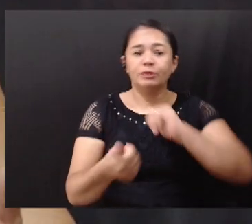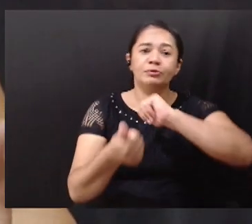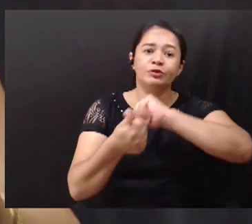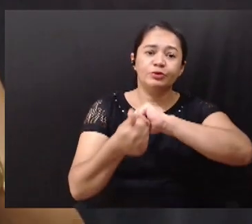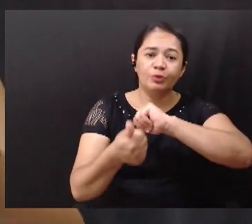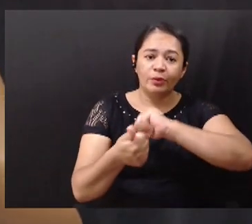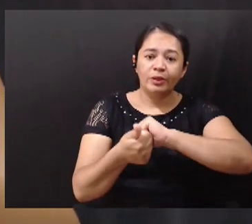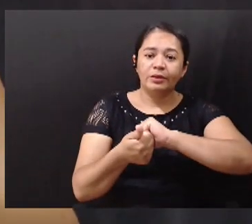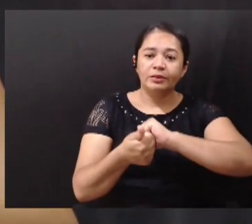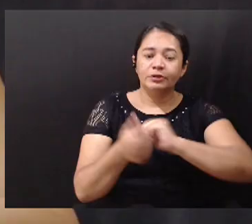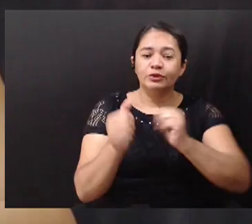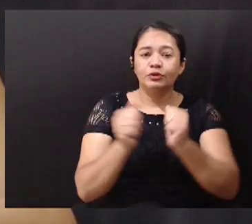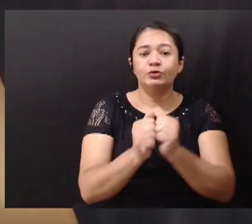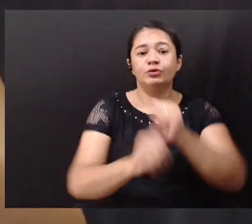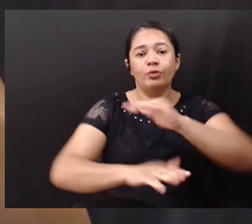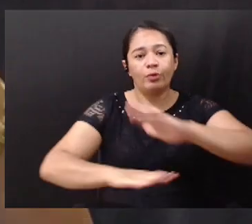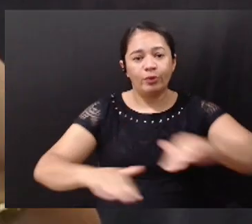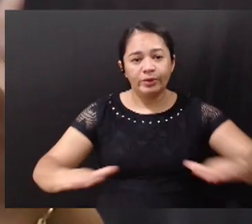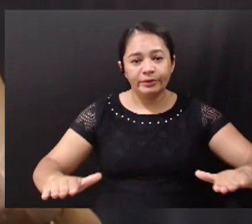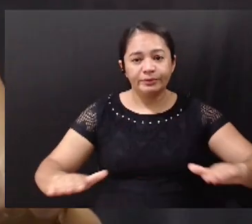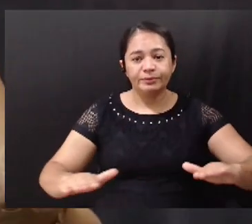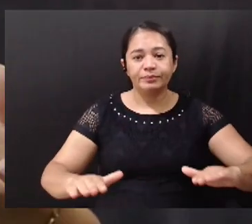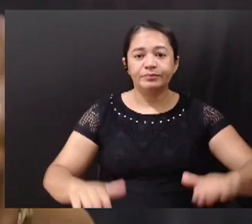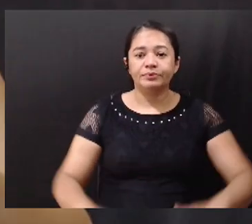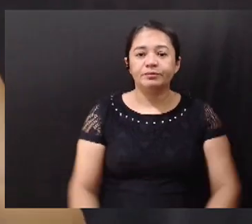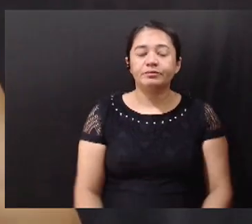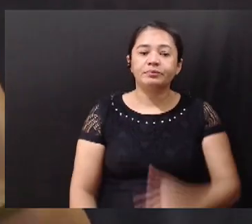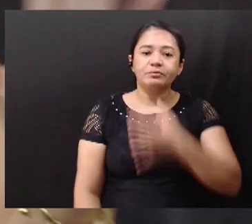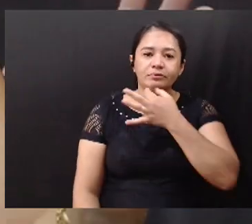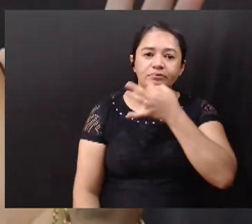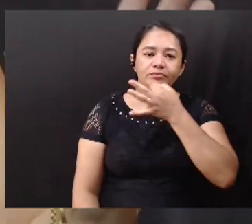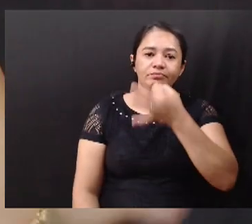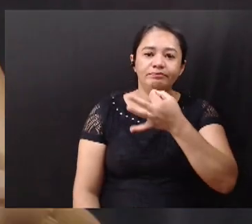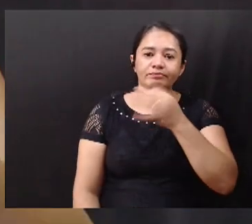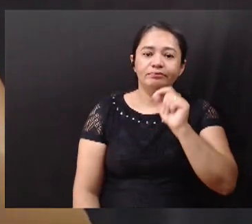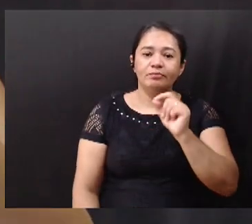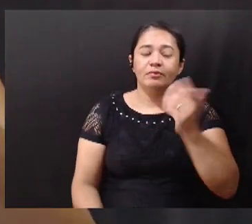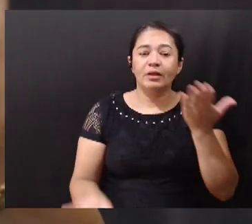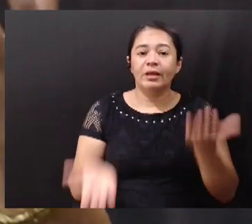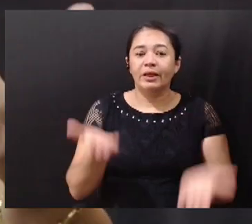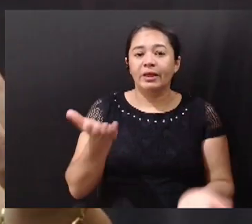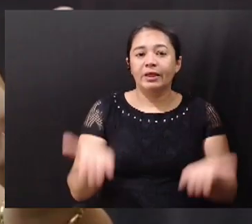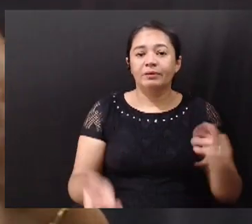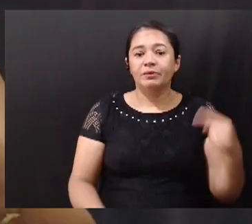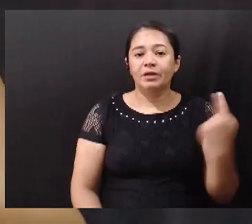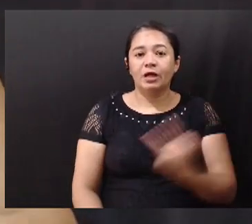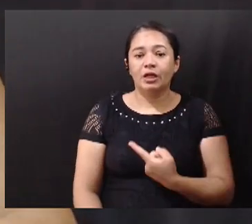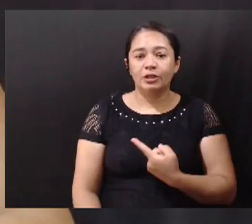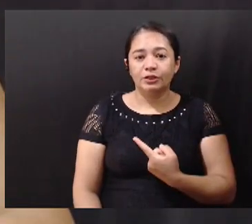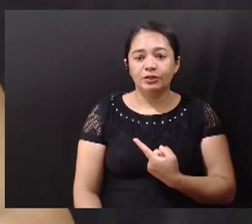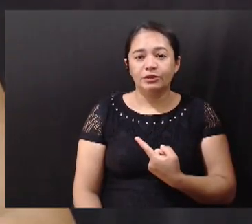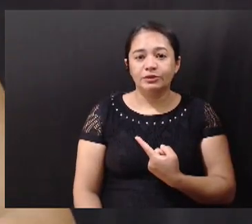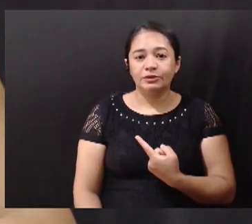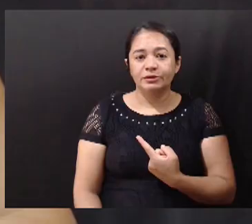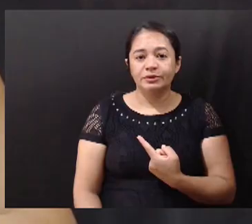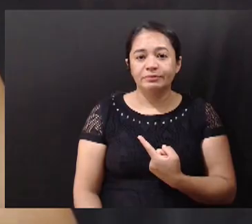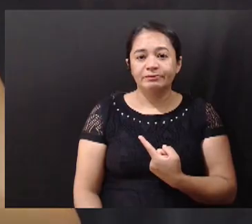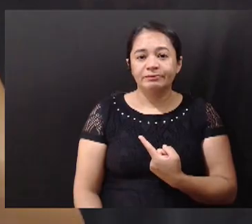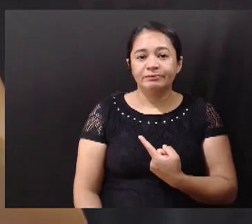essa criança. Então eu acho que equilíbrio vai ser a nossa palavra, que é o que vai nortear a nossa fala